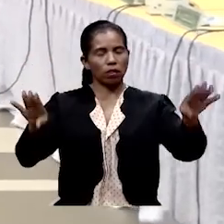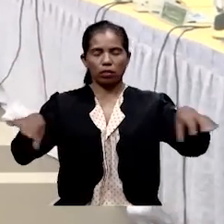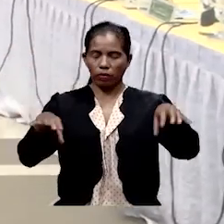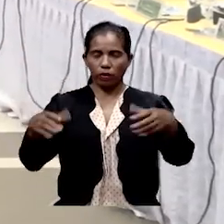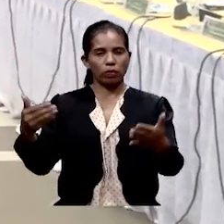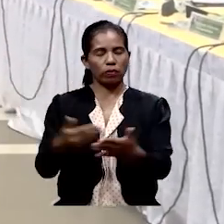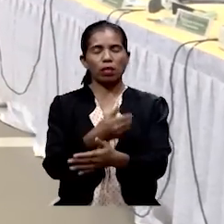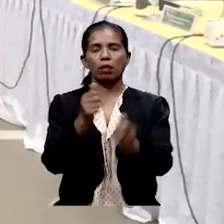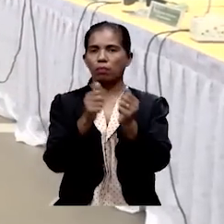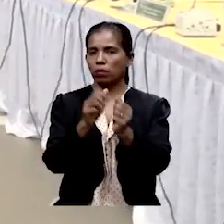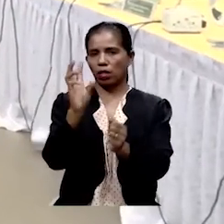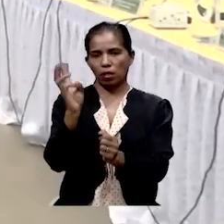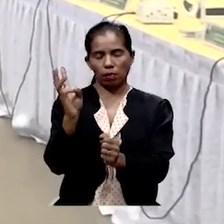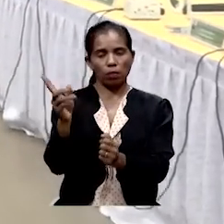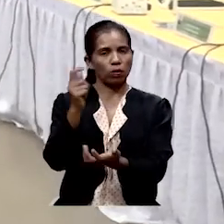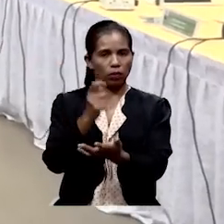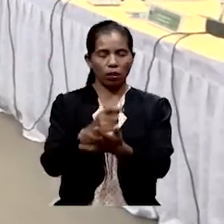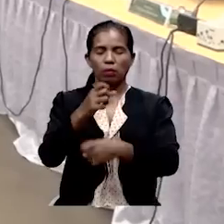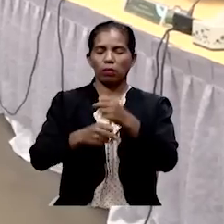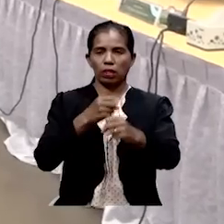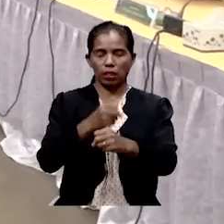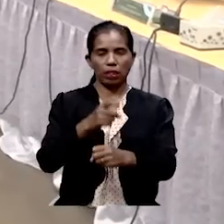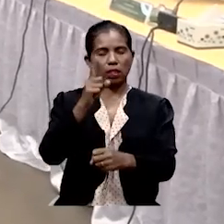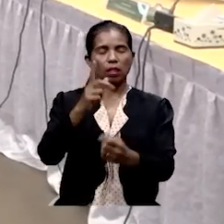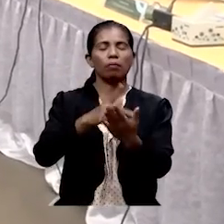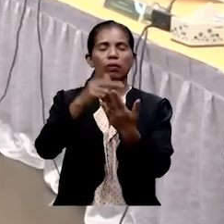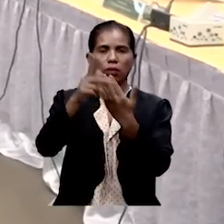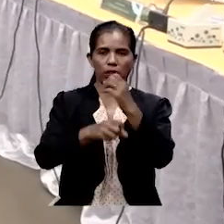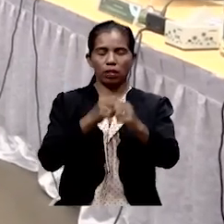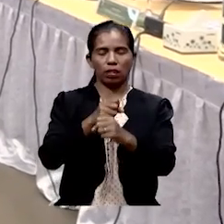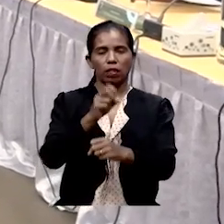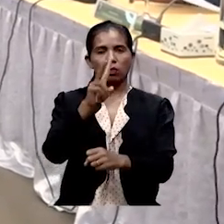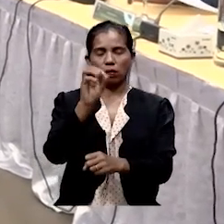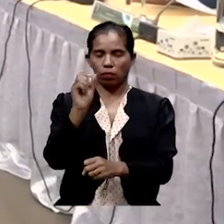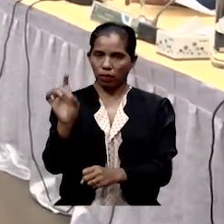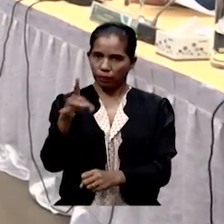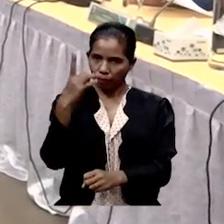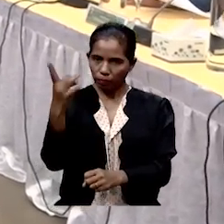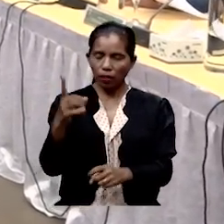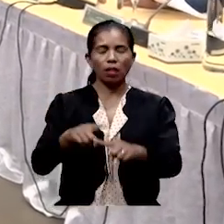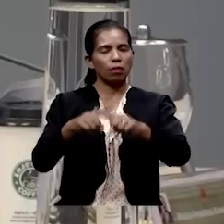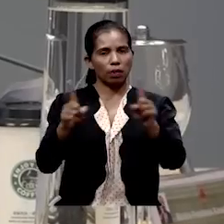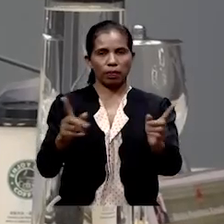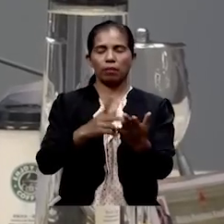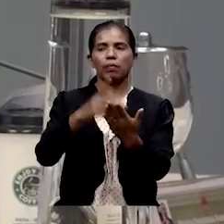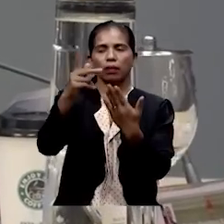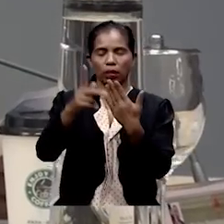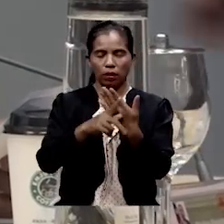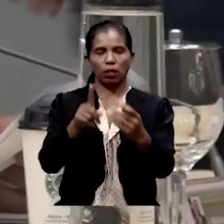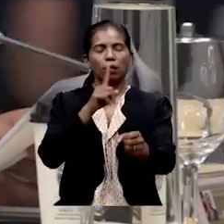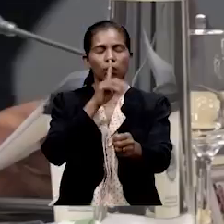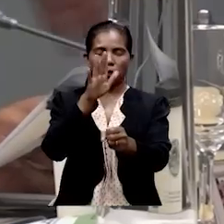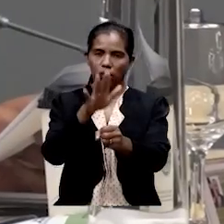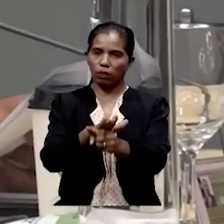hamutu reunen nulo cada tinan. E o programa tinan reunrua sanolo rasenwalo, mas o programa no promessa